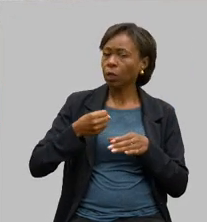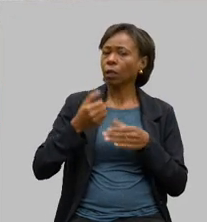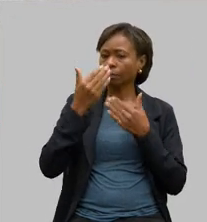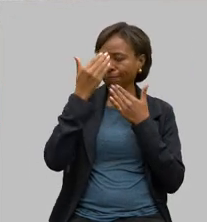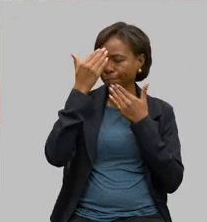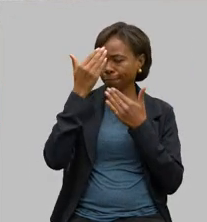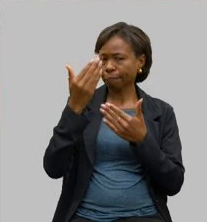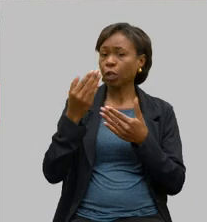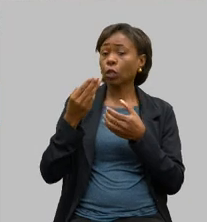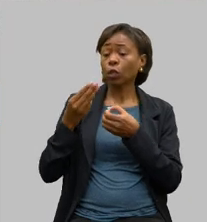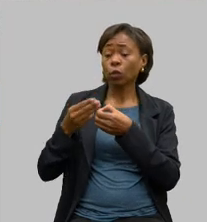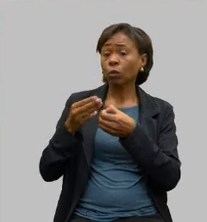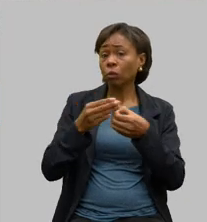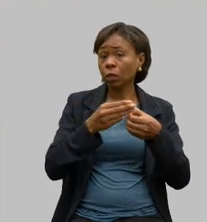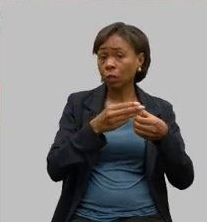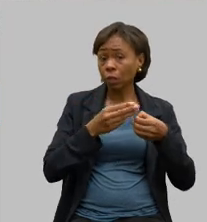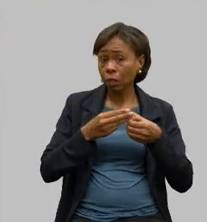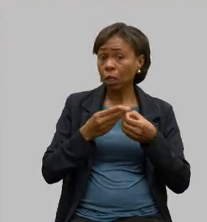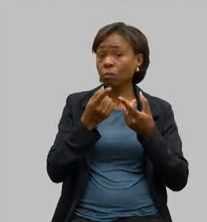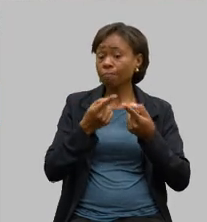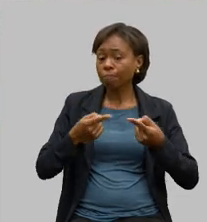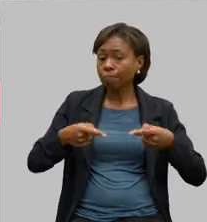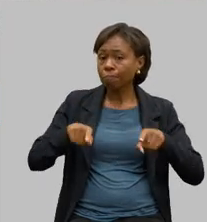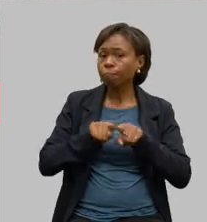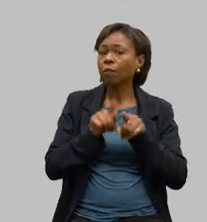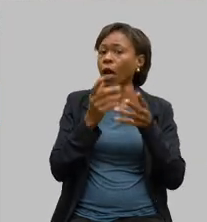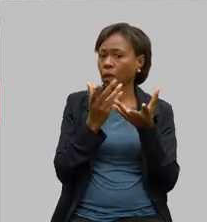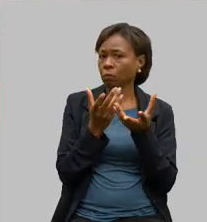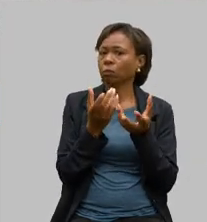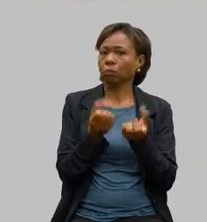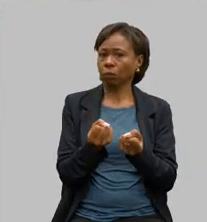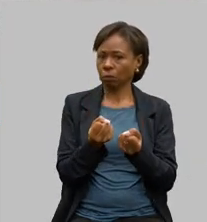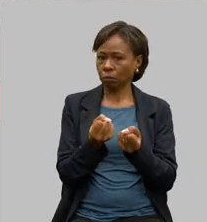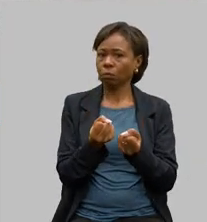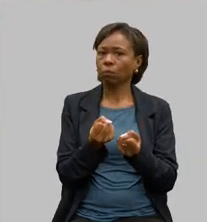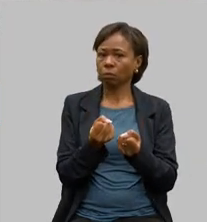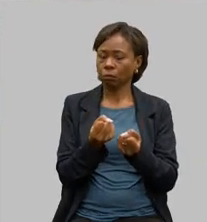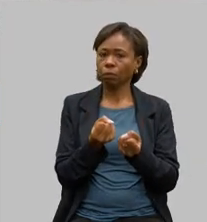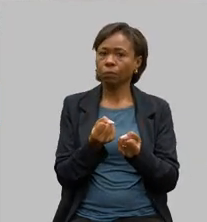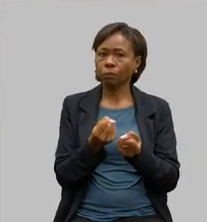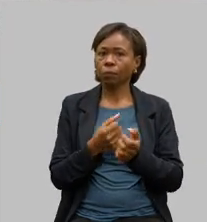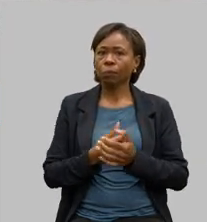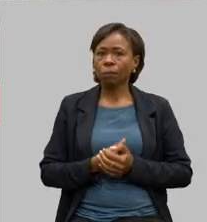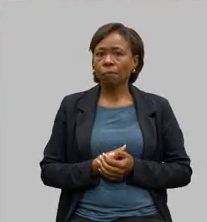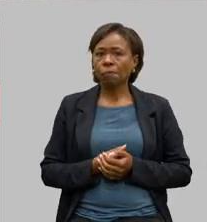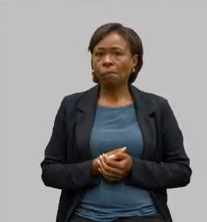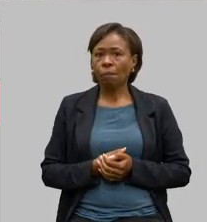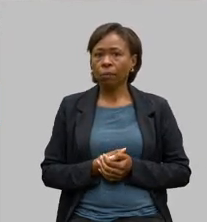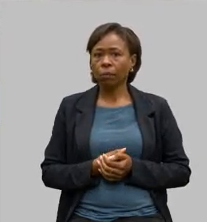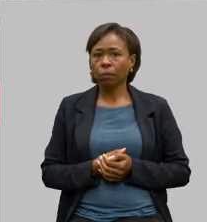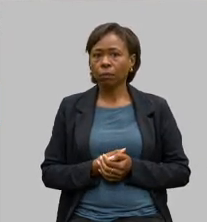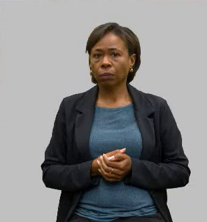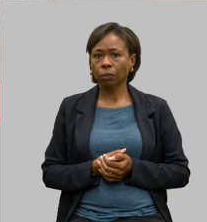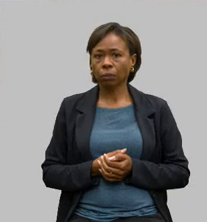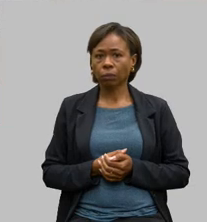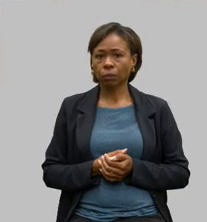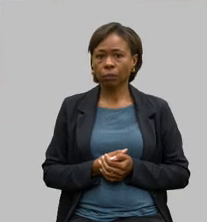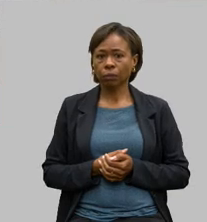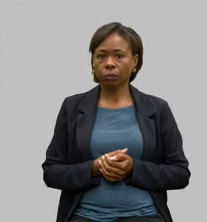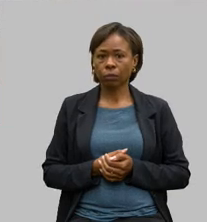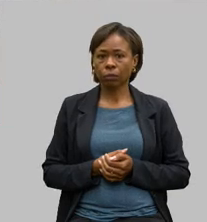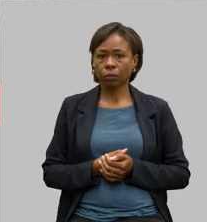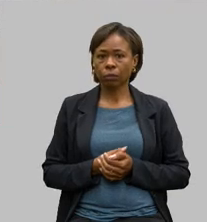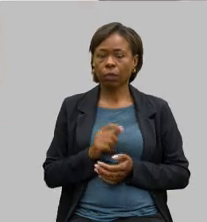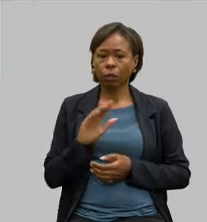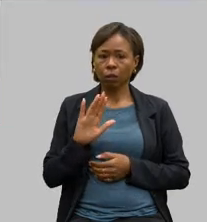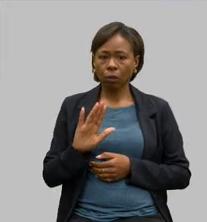os municípios tenam essa aderência muito grande eh e vamos passando Gente que aí depois vocês vão tá mas é